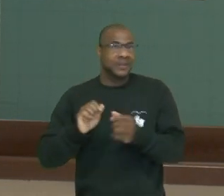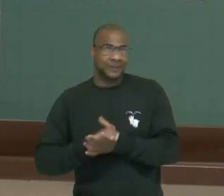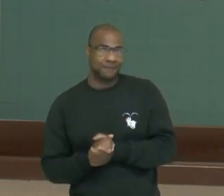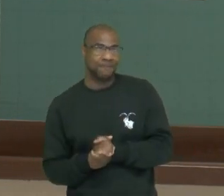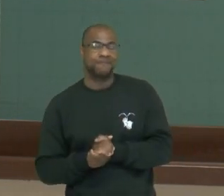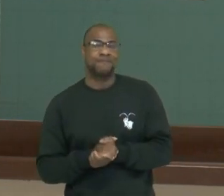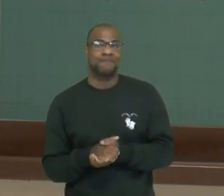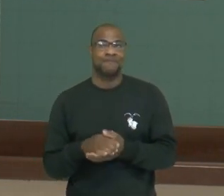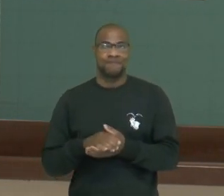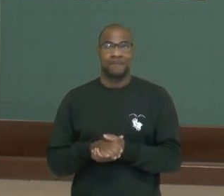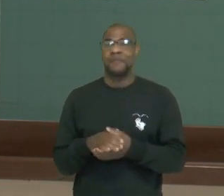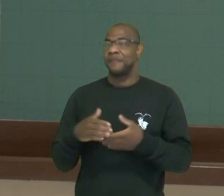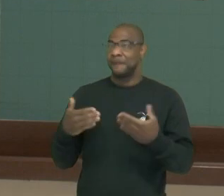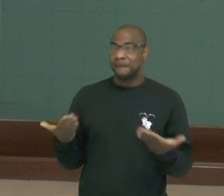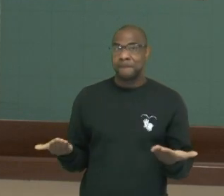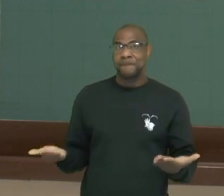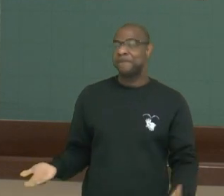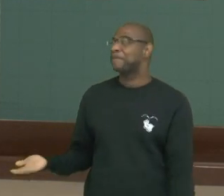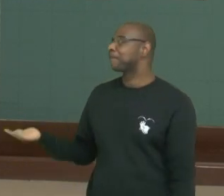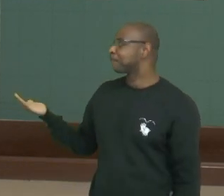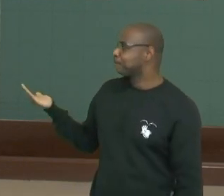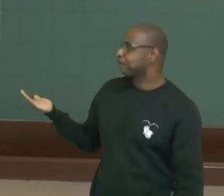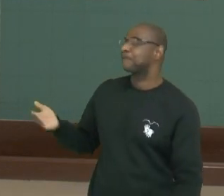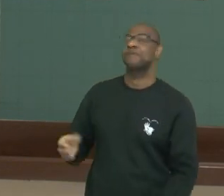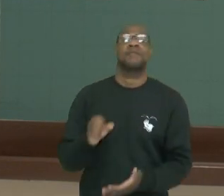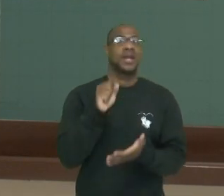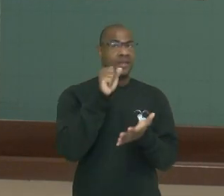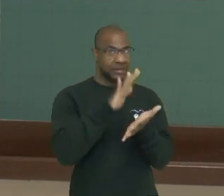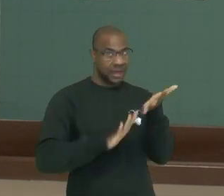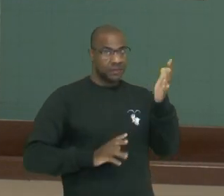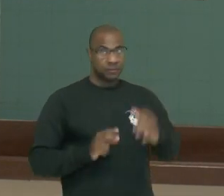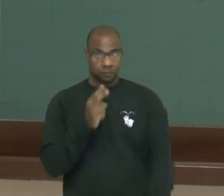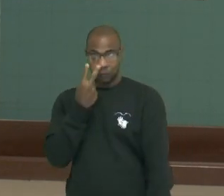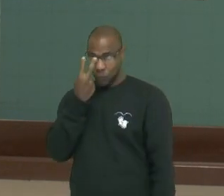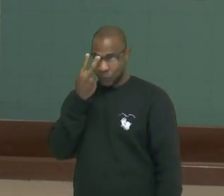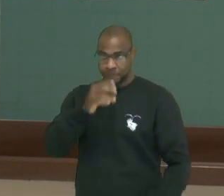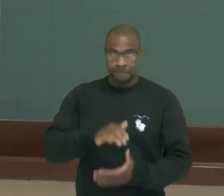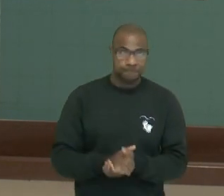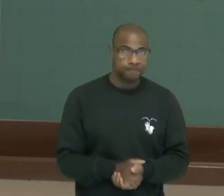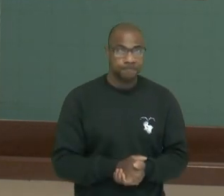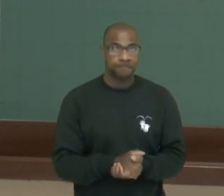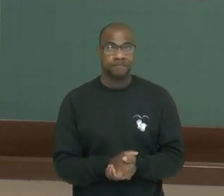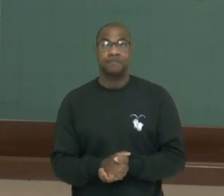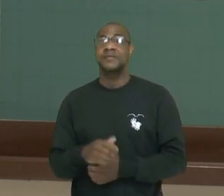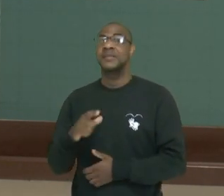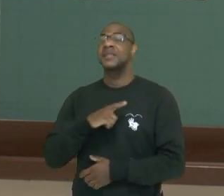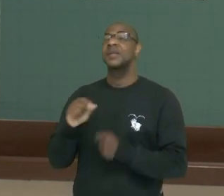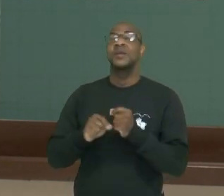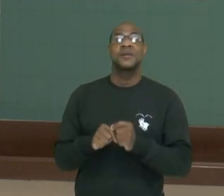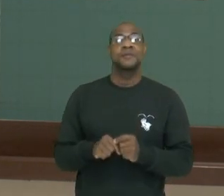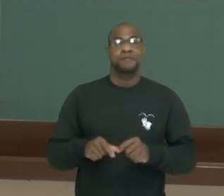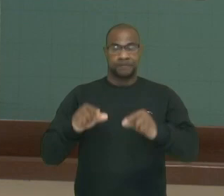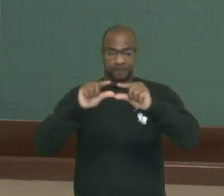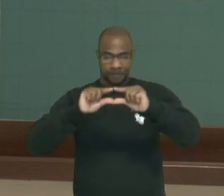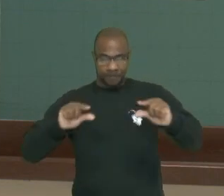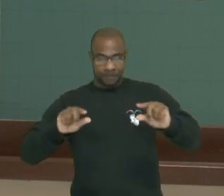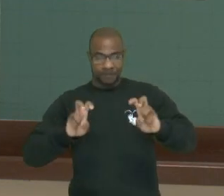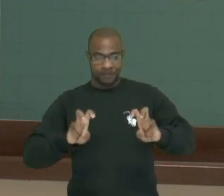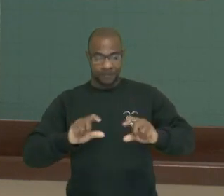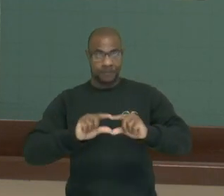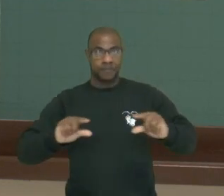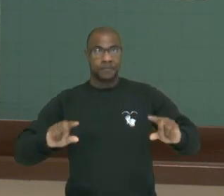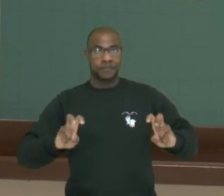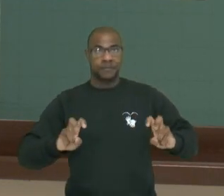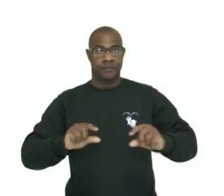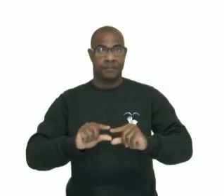temática profissional. Atividade de número 2. Temos aqui o subtítulo. Vamos reler.